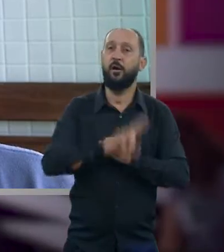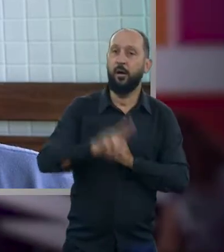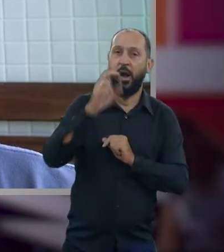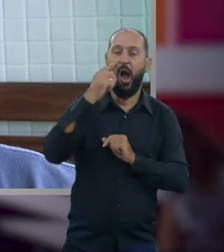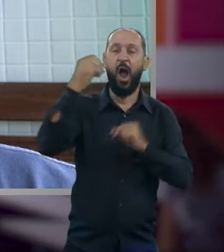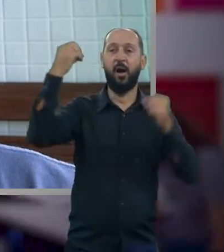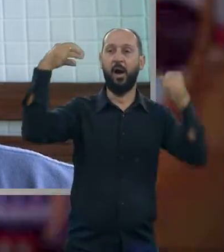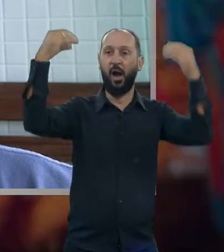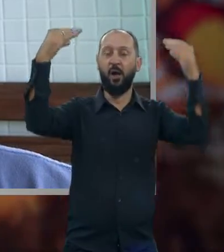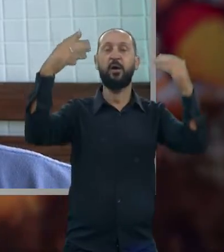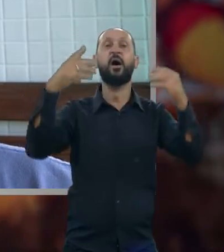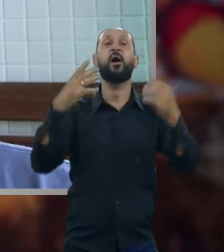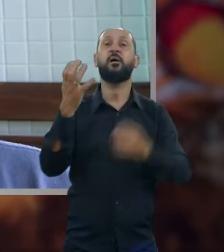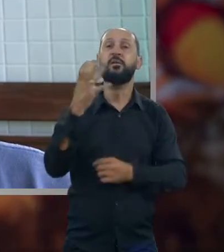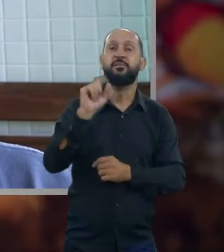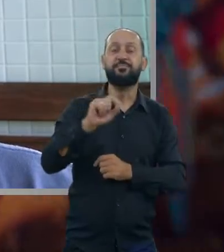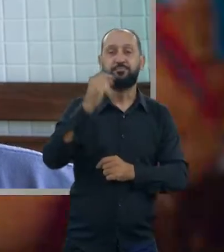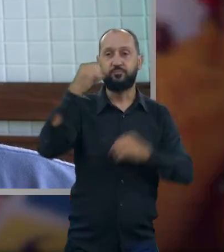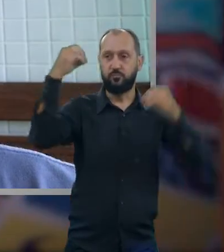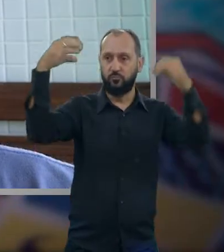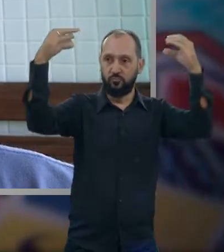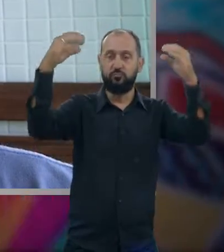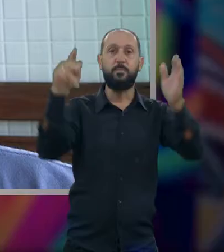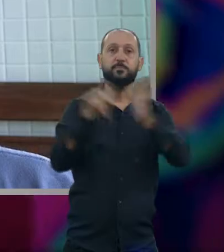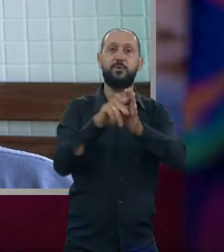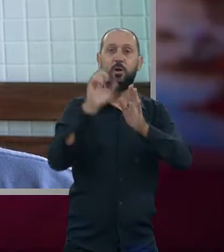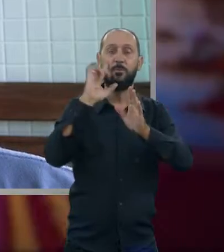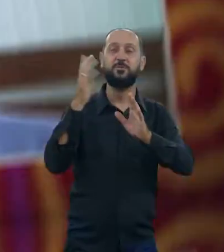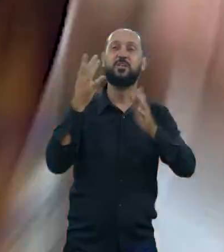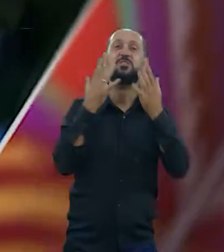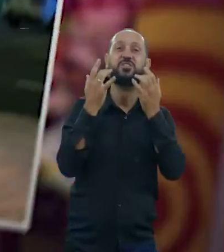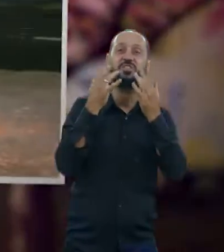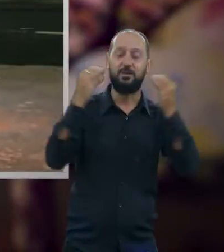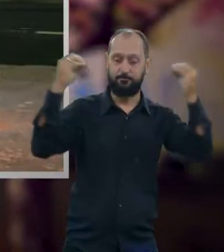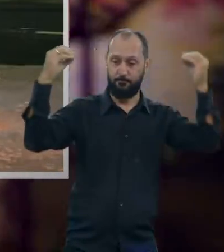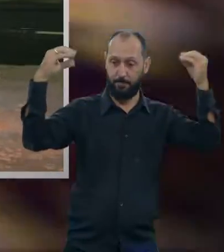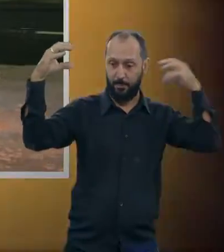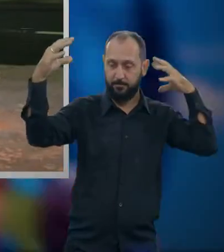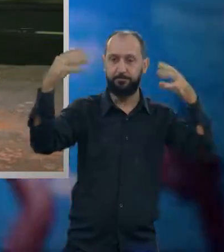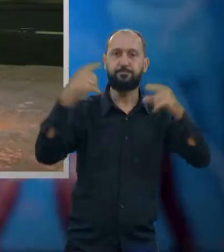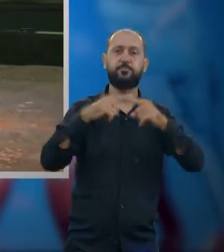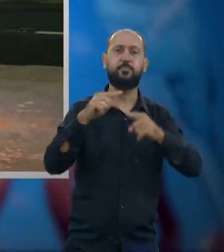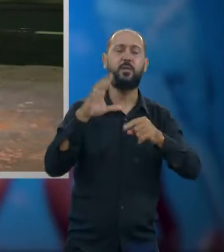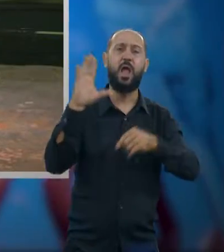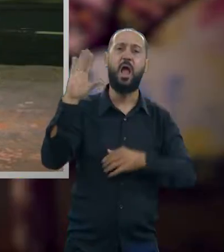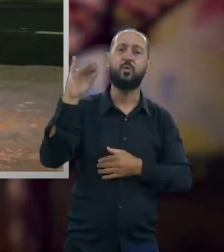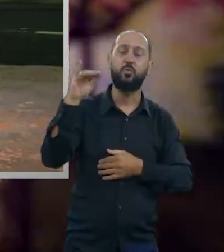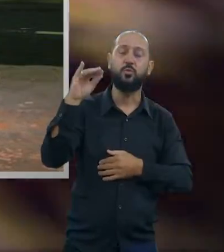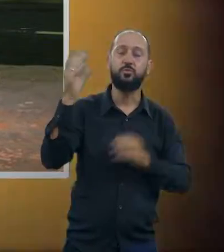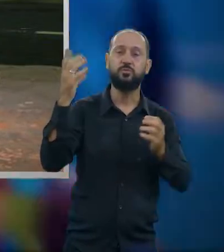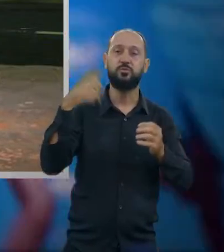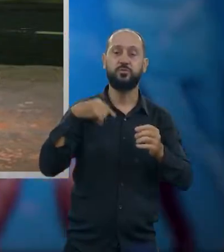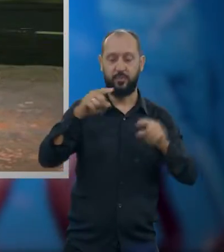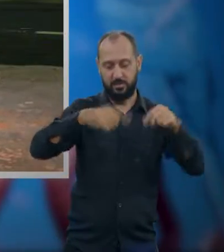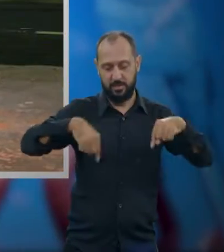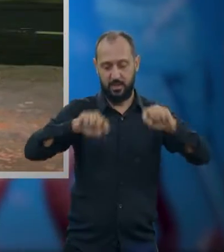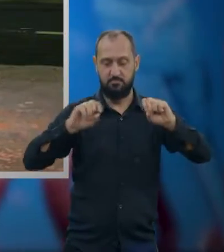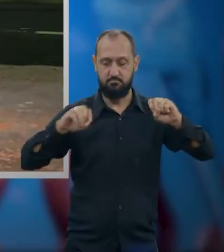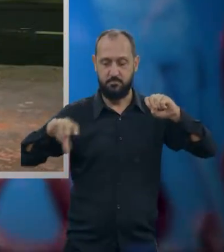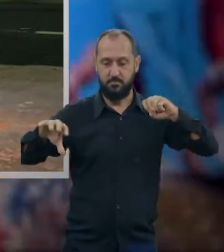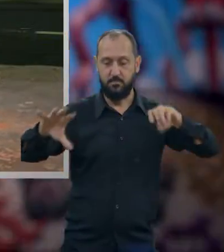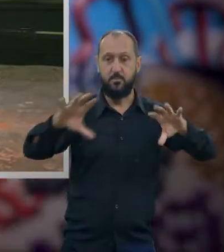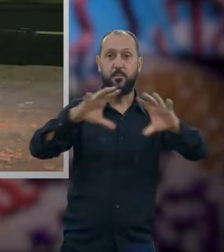com espetáculos, que eu queria uma iluminação cênica, né, que o Manoel de Barros à noite tivesse no seu